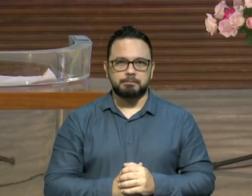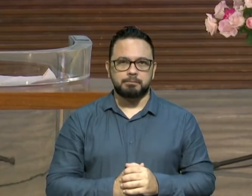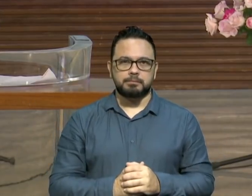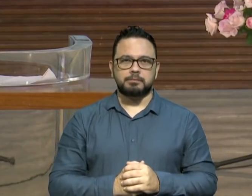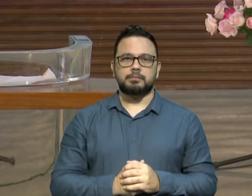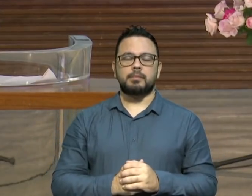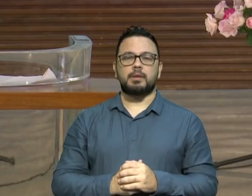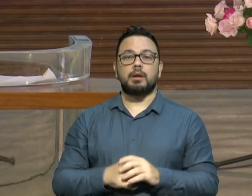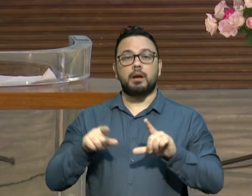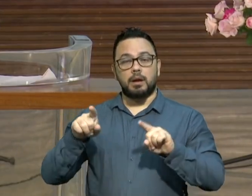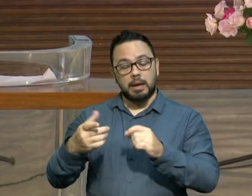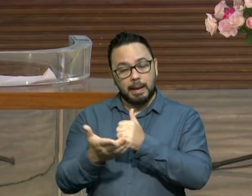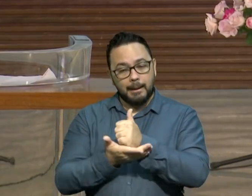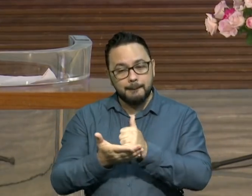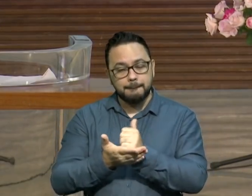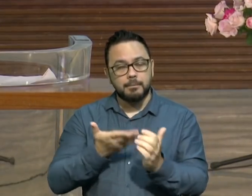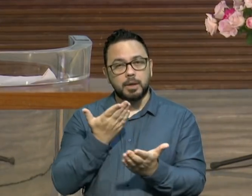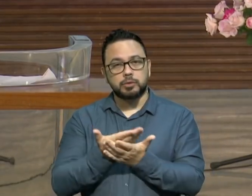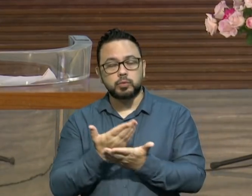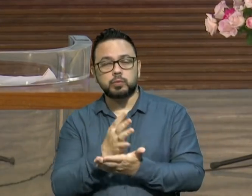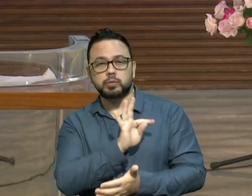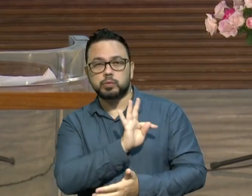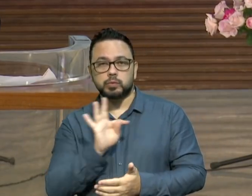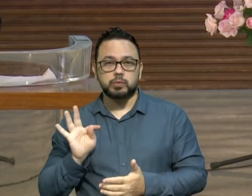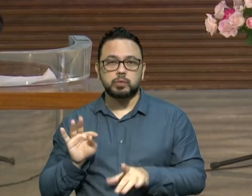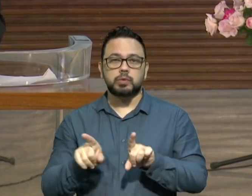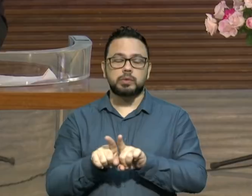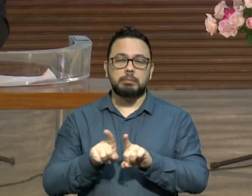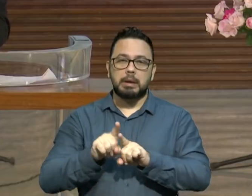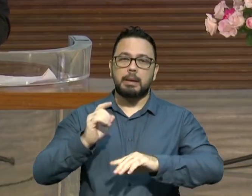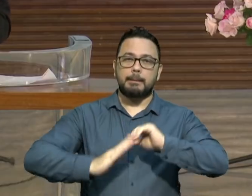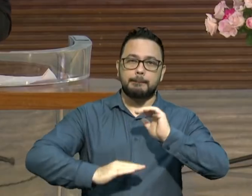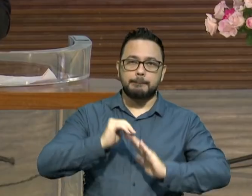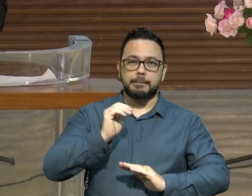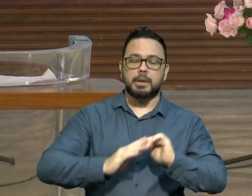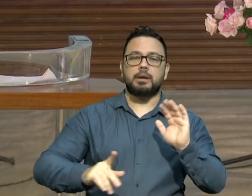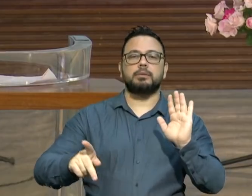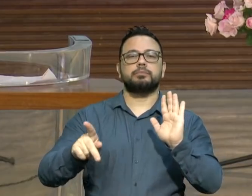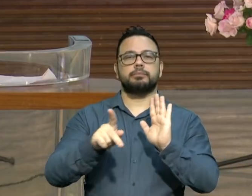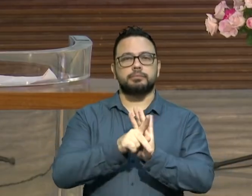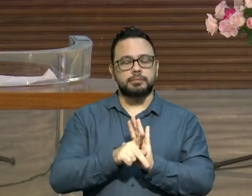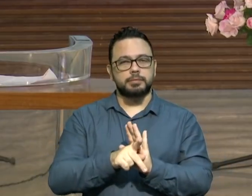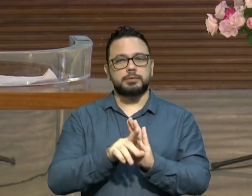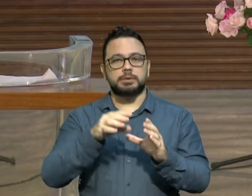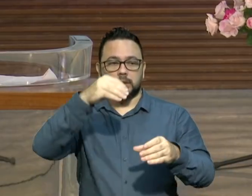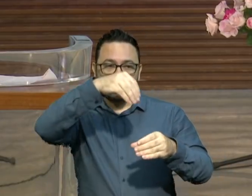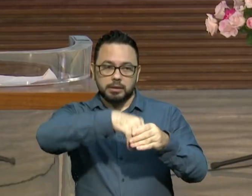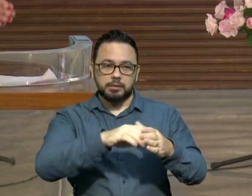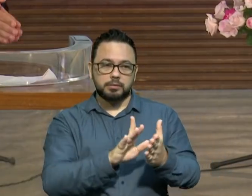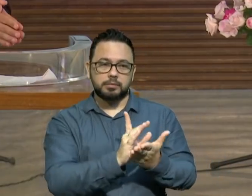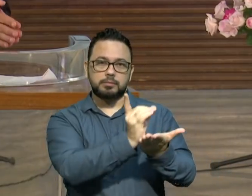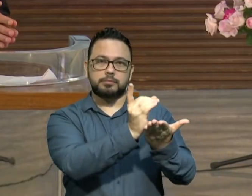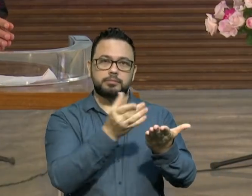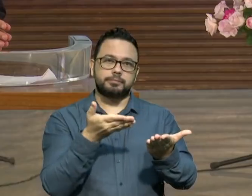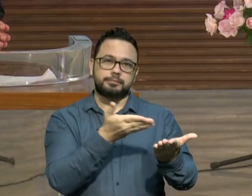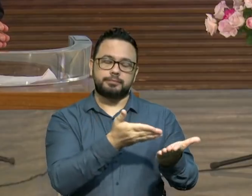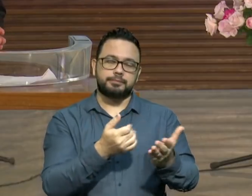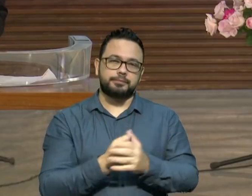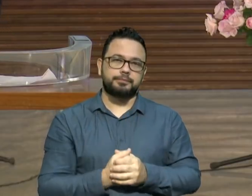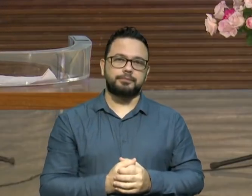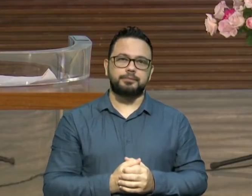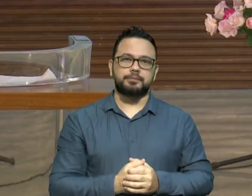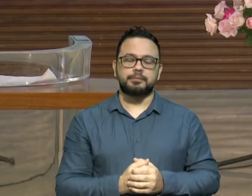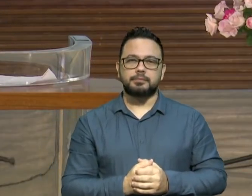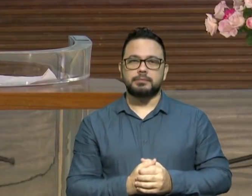não apenas doutrinárias e teológicas mas é práticas e é parte essencial do Evangelho nós vamos entrar nisso agora